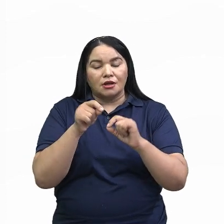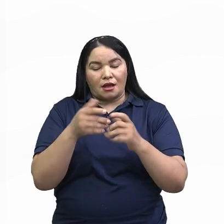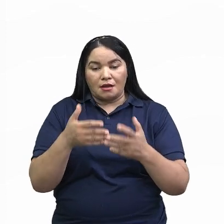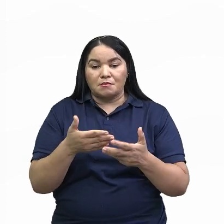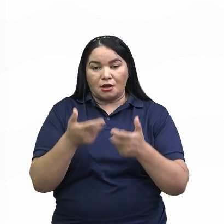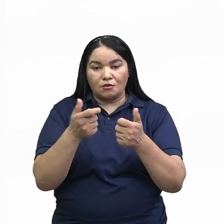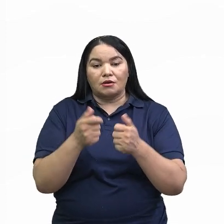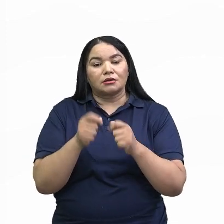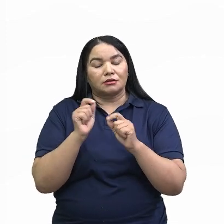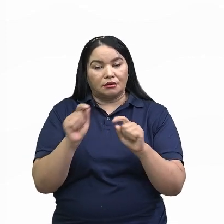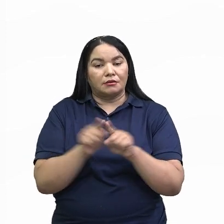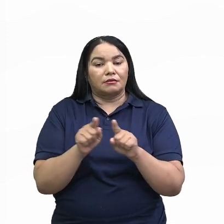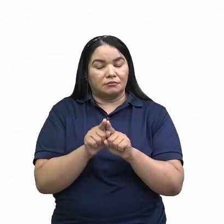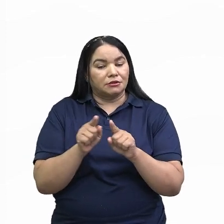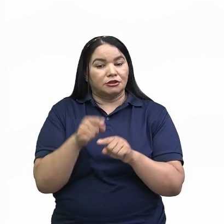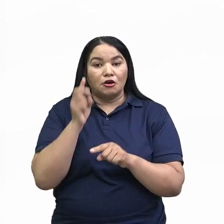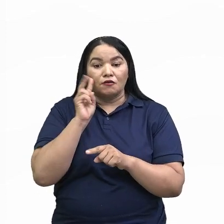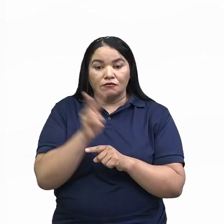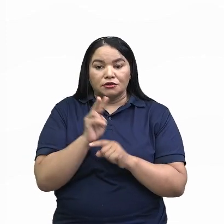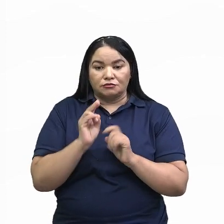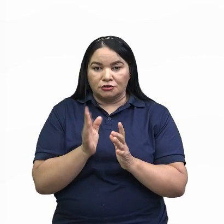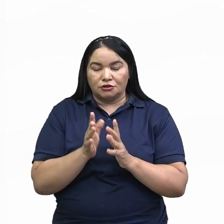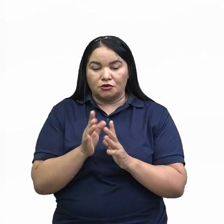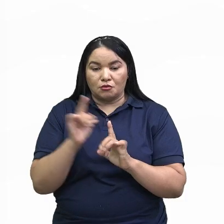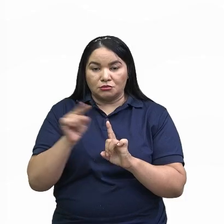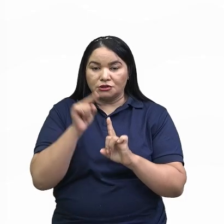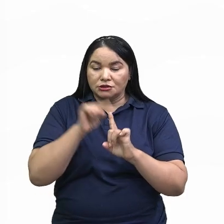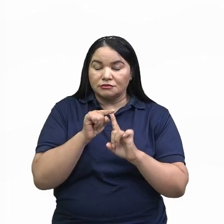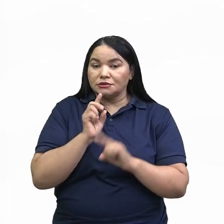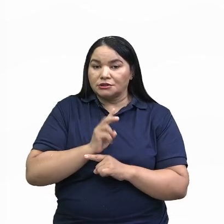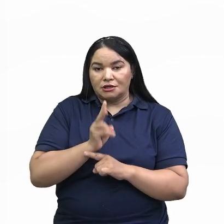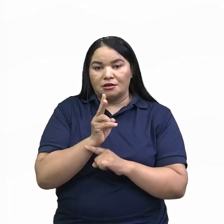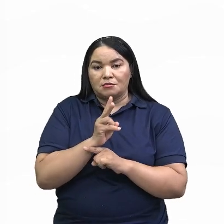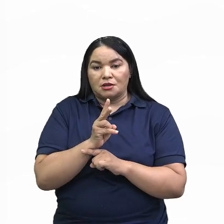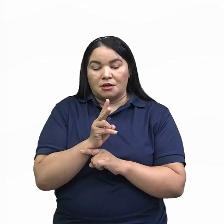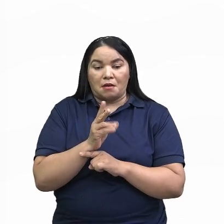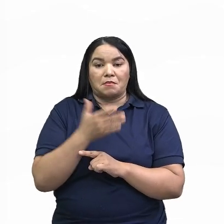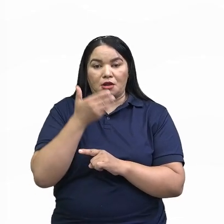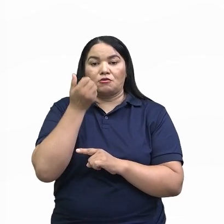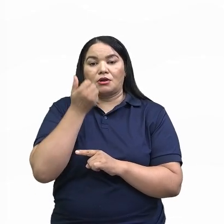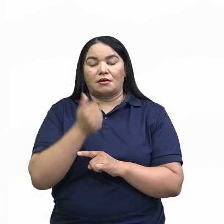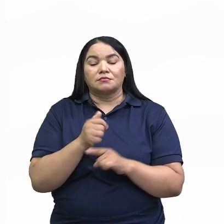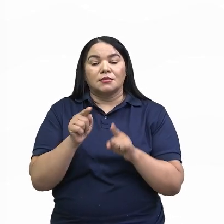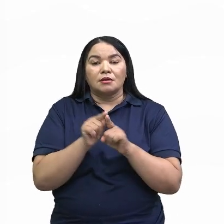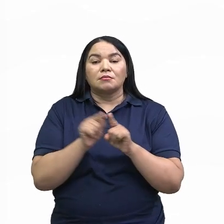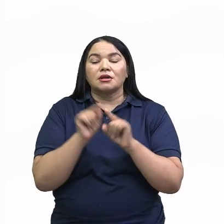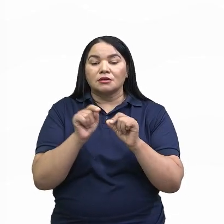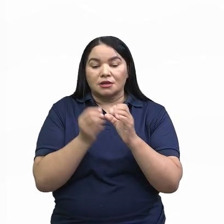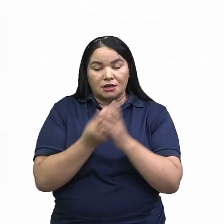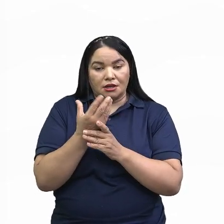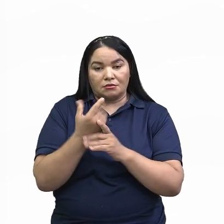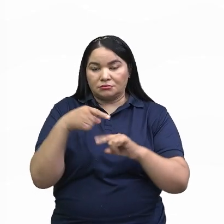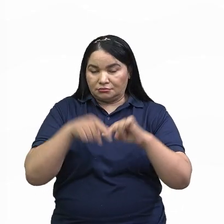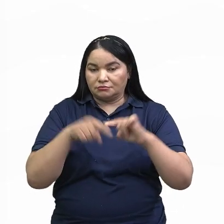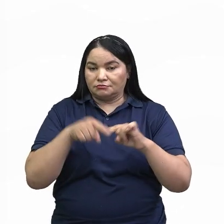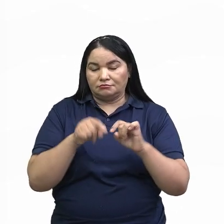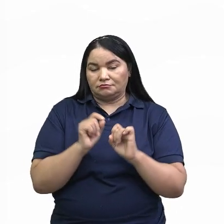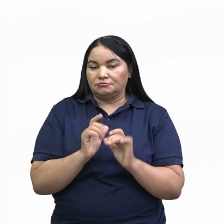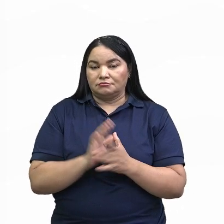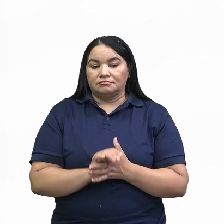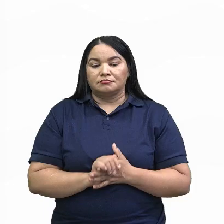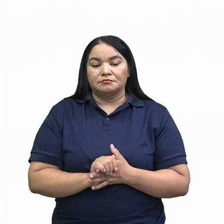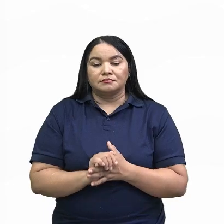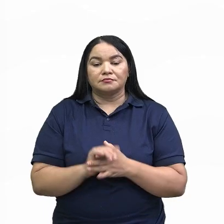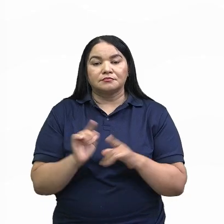genético, né? Então, como a gente já pôde observar, o objetivo sempre vai ser melhorar ou criar produtos ali, visando